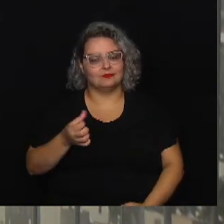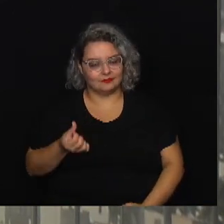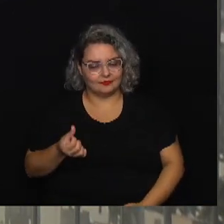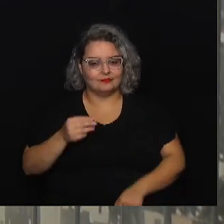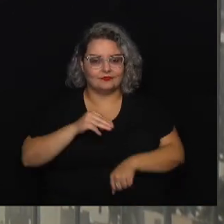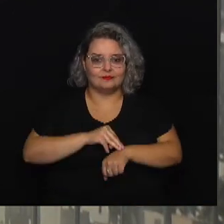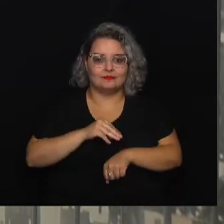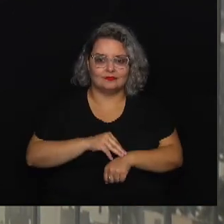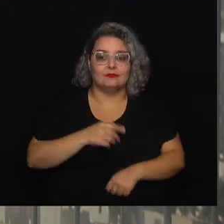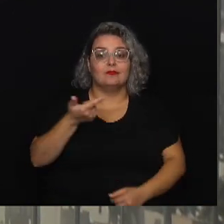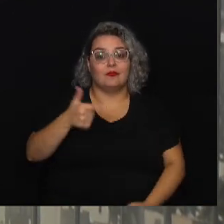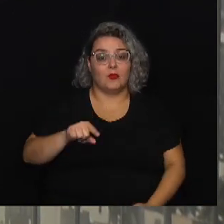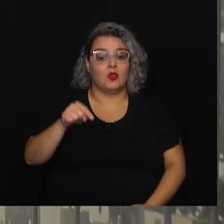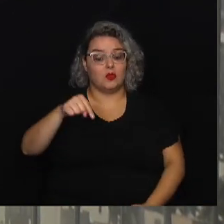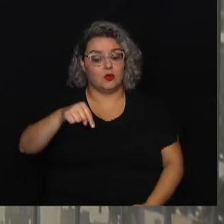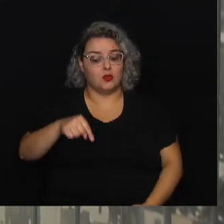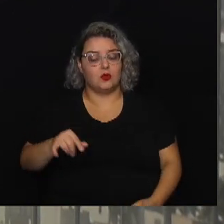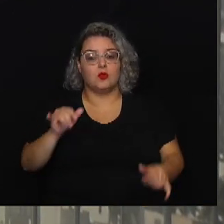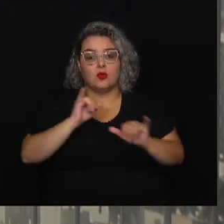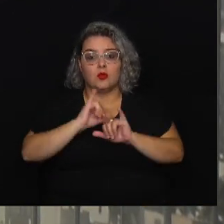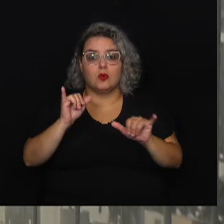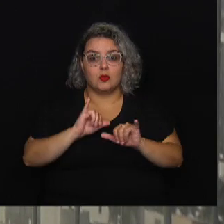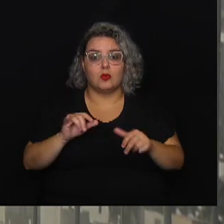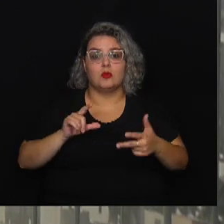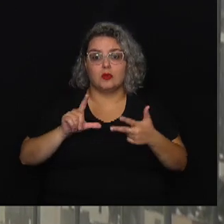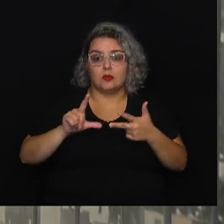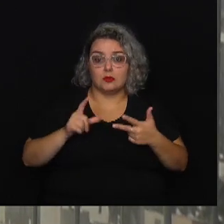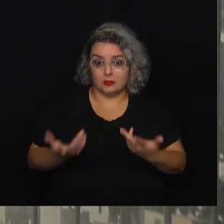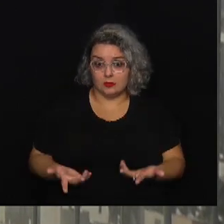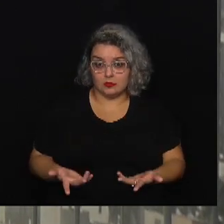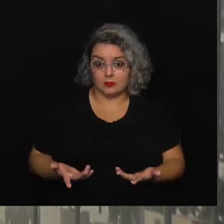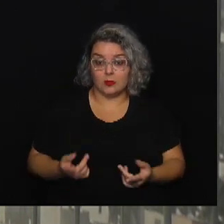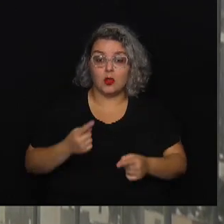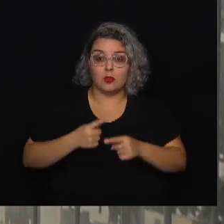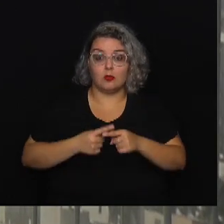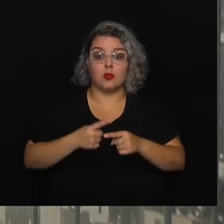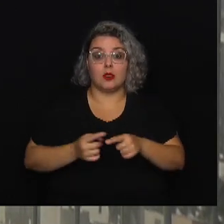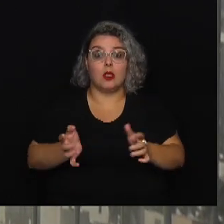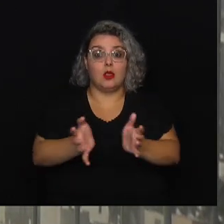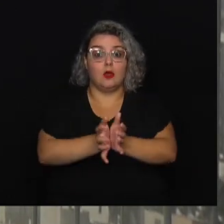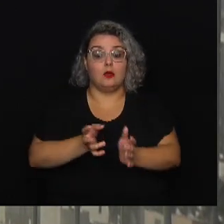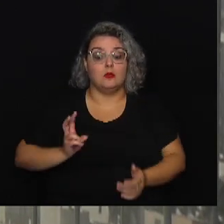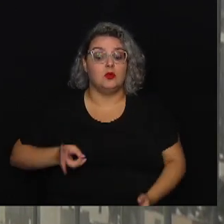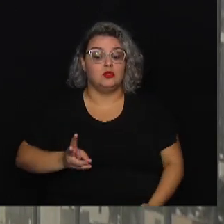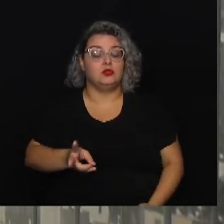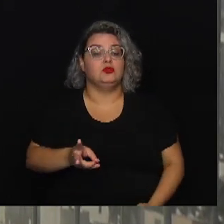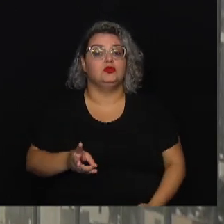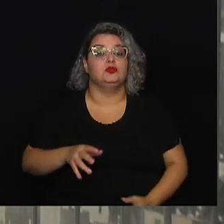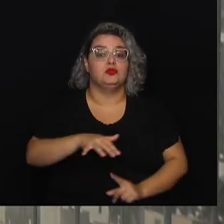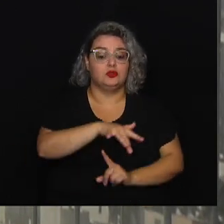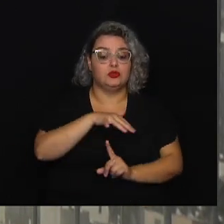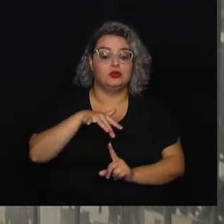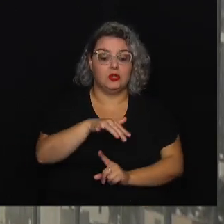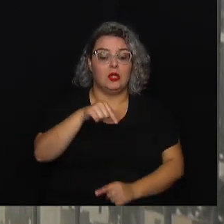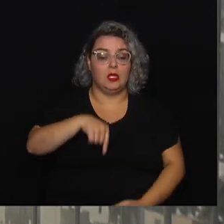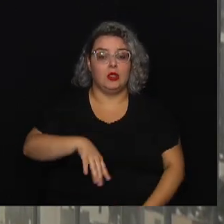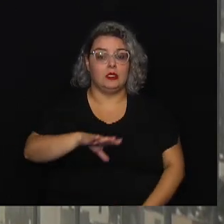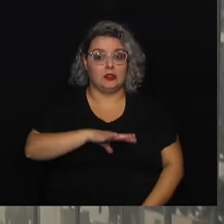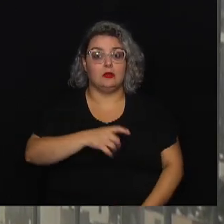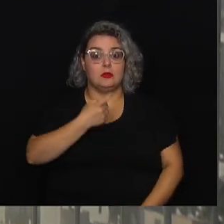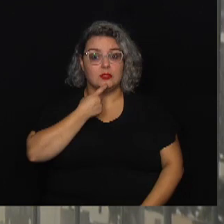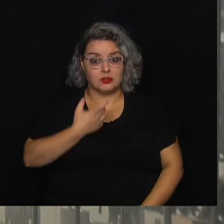11h mais 56min, a gente segue aqui com as notícias do Legislativo, porque a Comissão Permanente de Meio Ambiente aqui da Câmara de